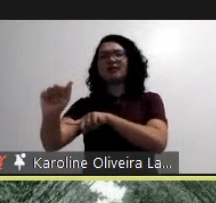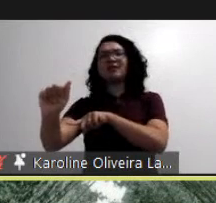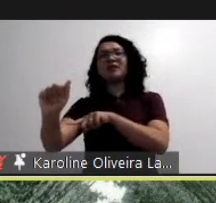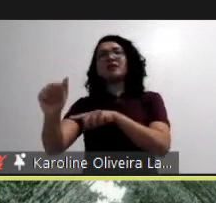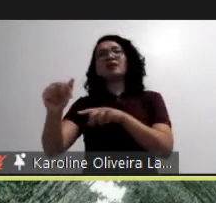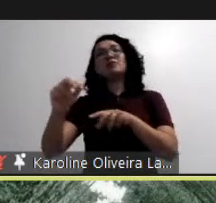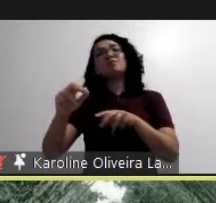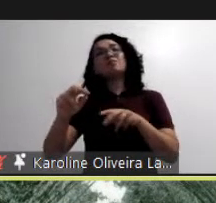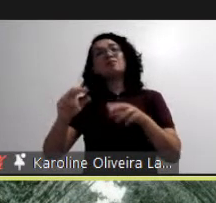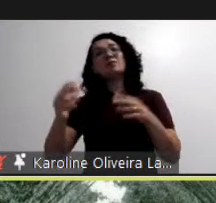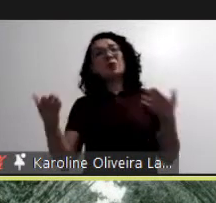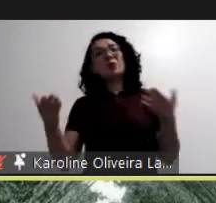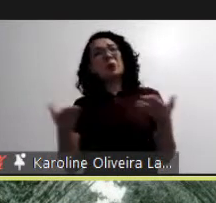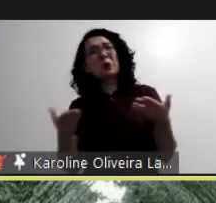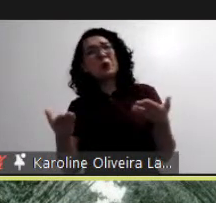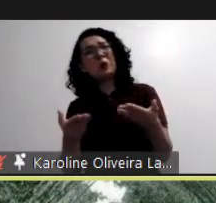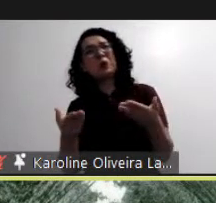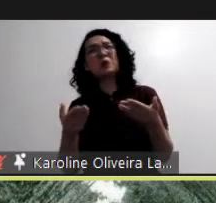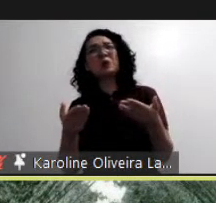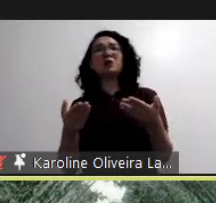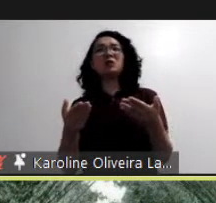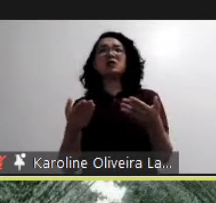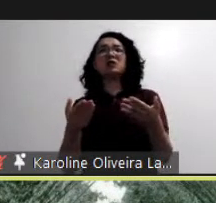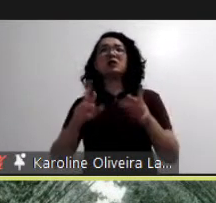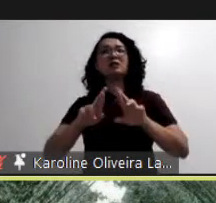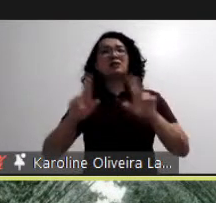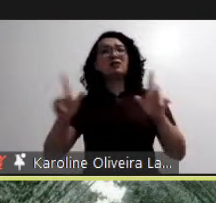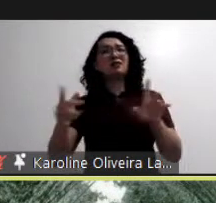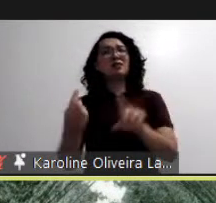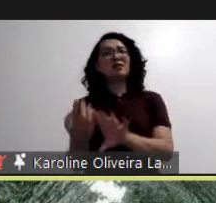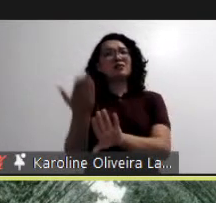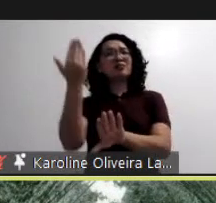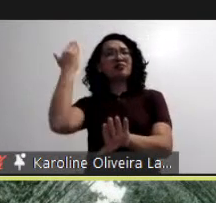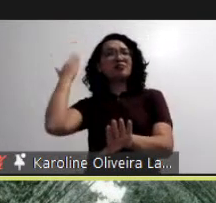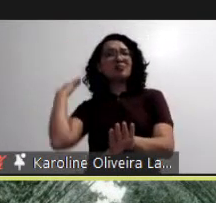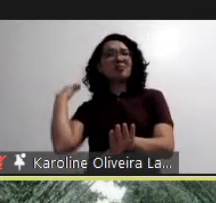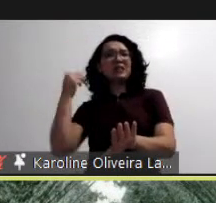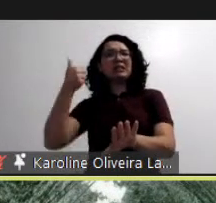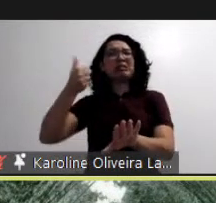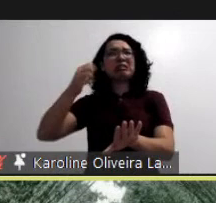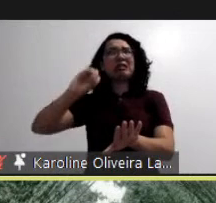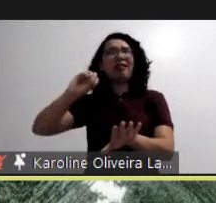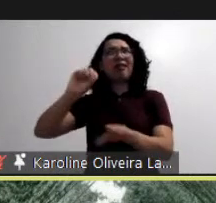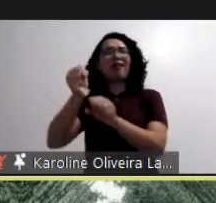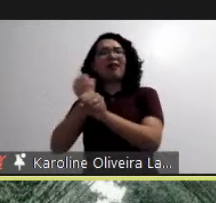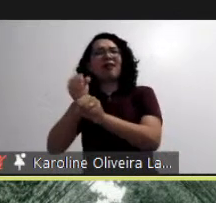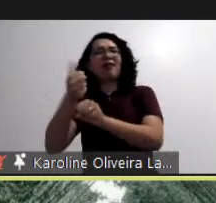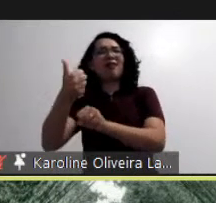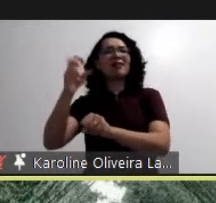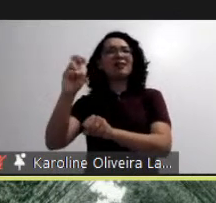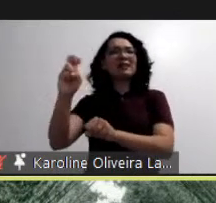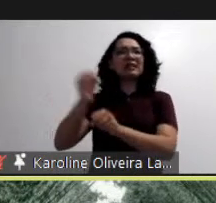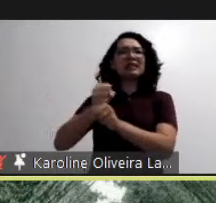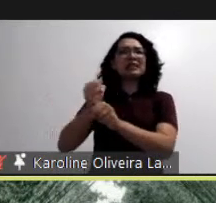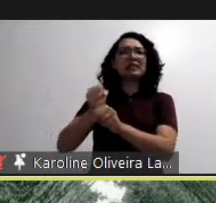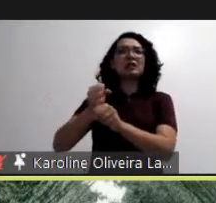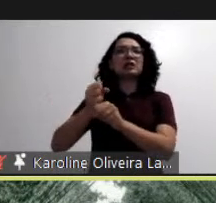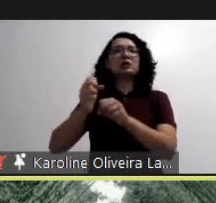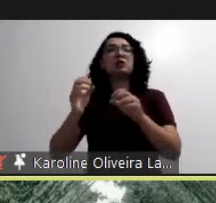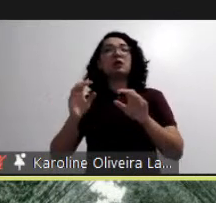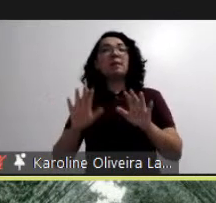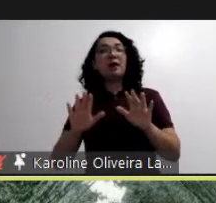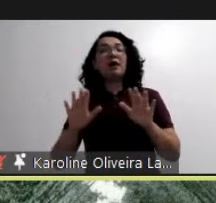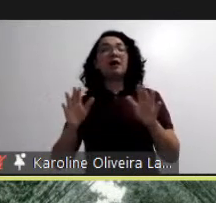Infelizmente, a situação hoje não é tão boa assim como era há 10, 15 anos. Mas lá, como aqui,